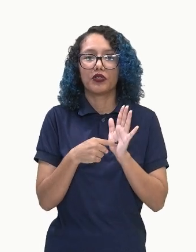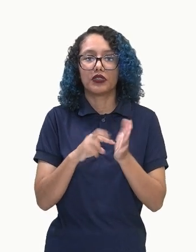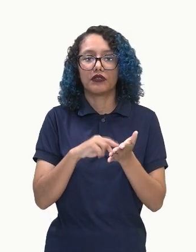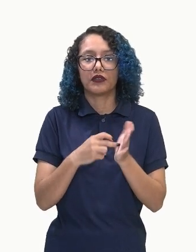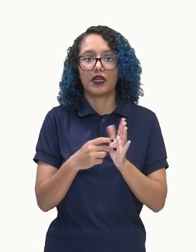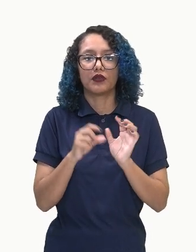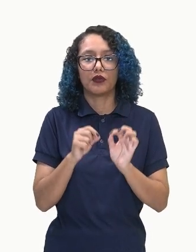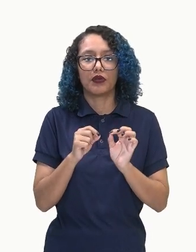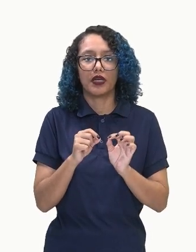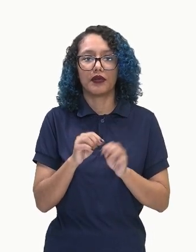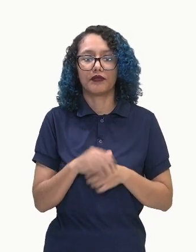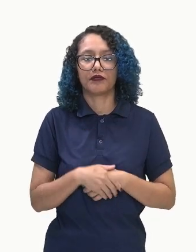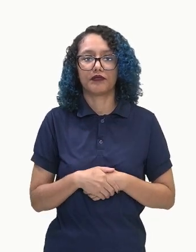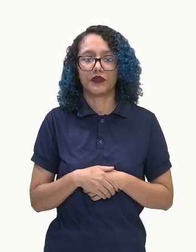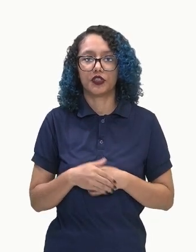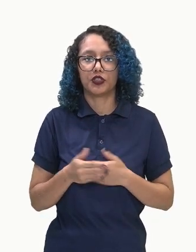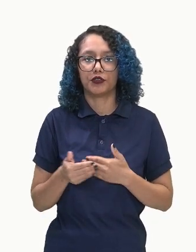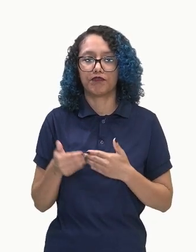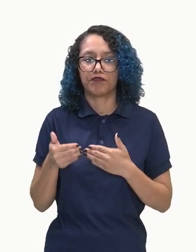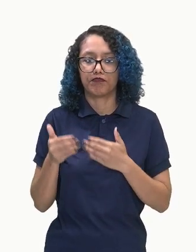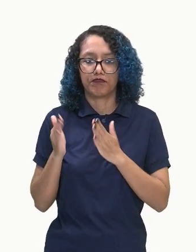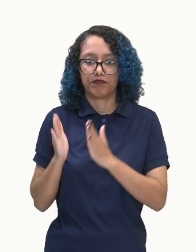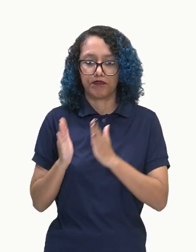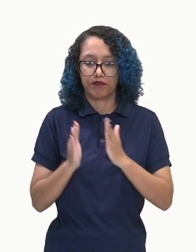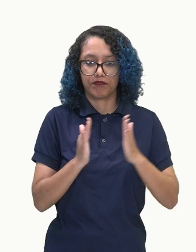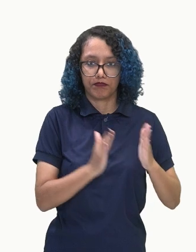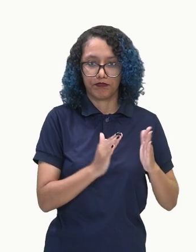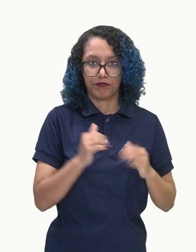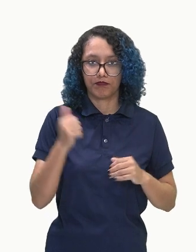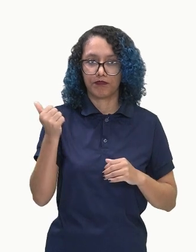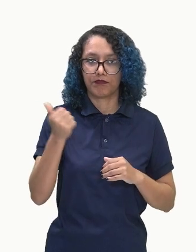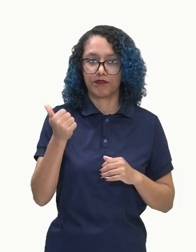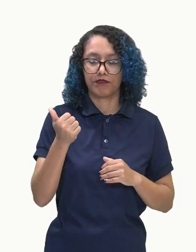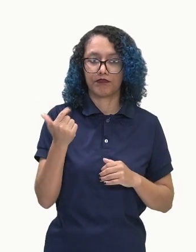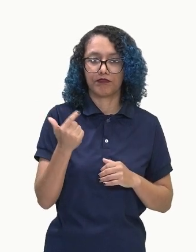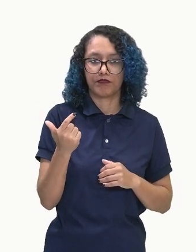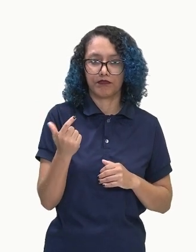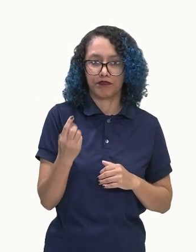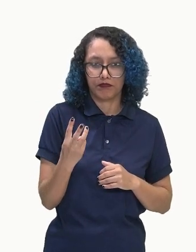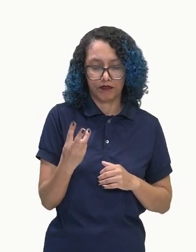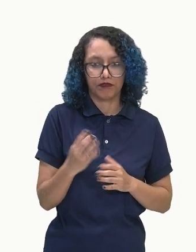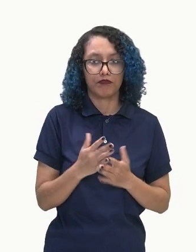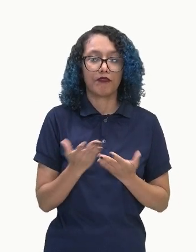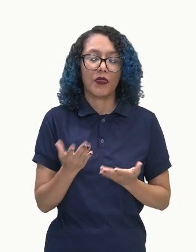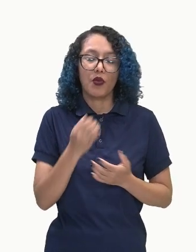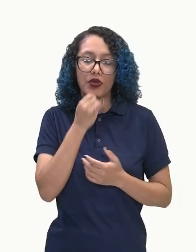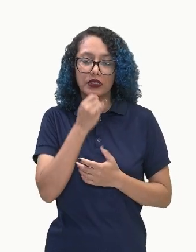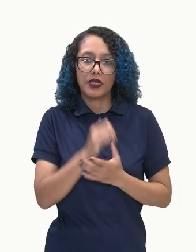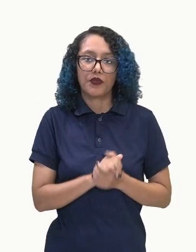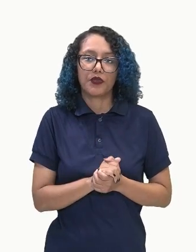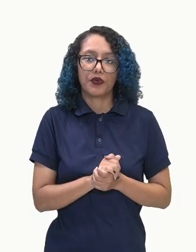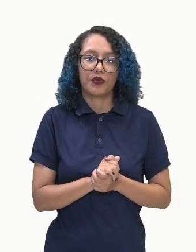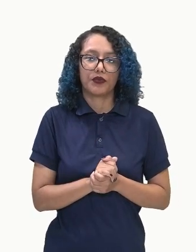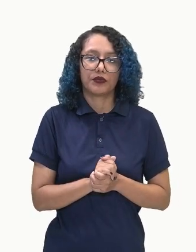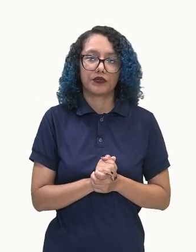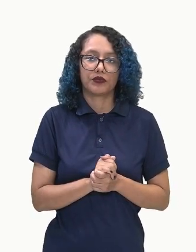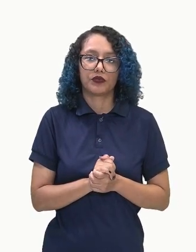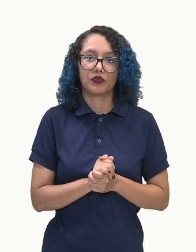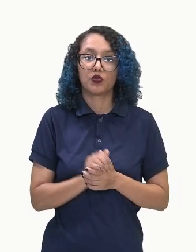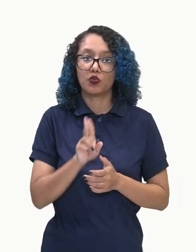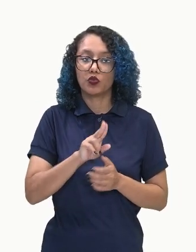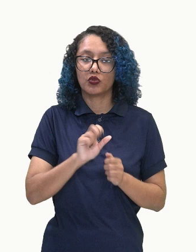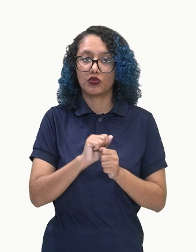sequência, ordem, para organizar ideias. Aqui, então, eu vou falar basicamente dos advérbios que